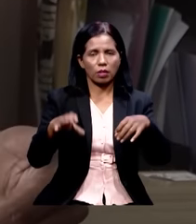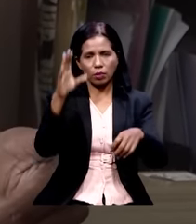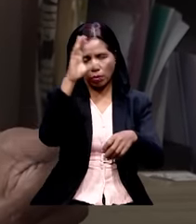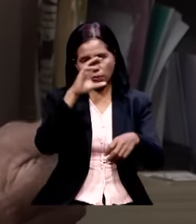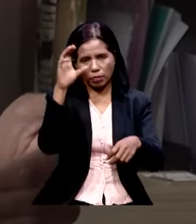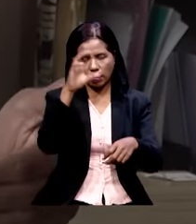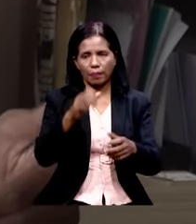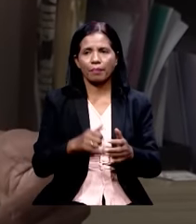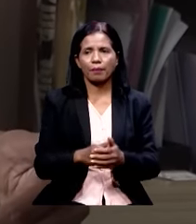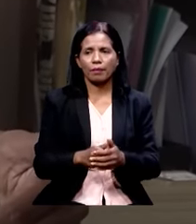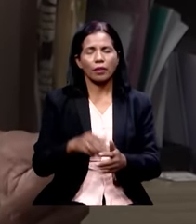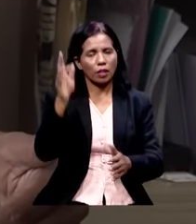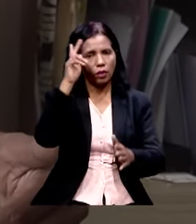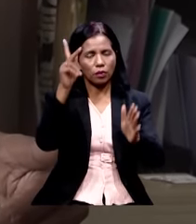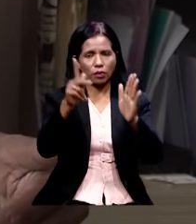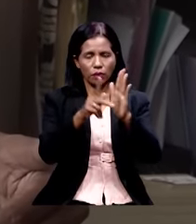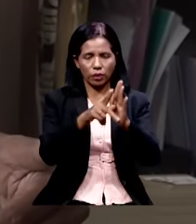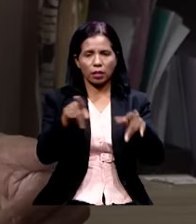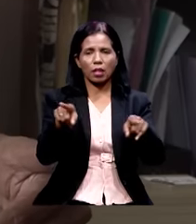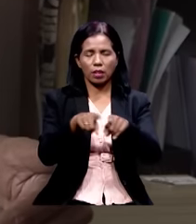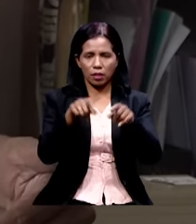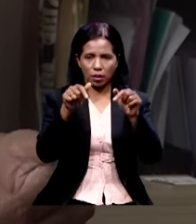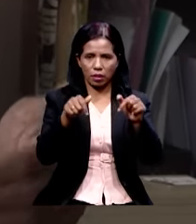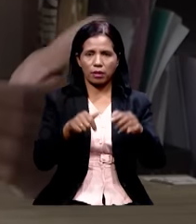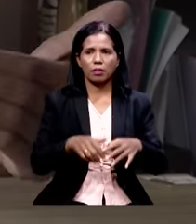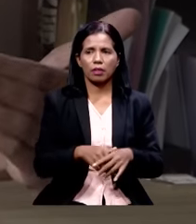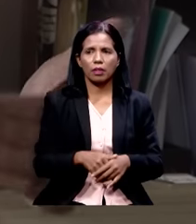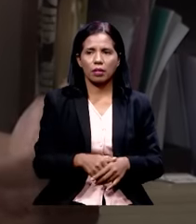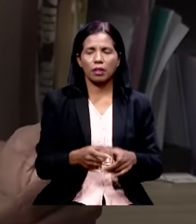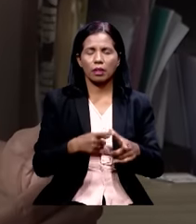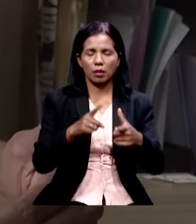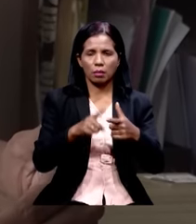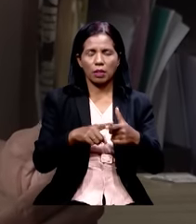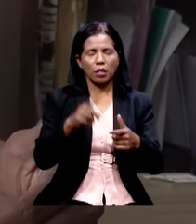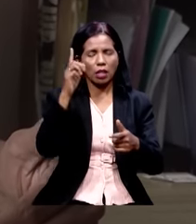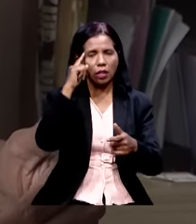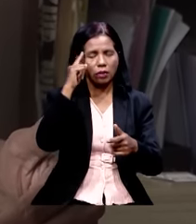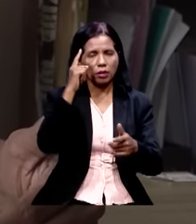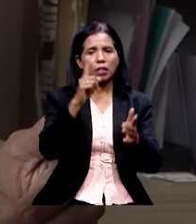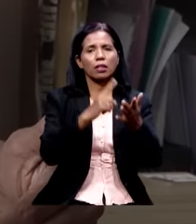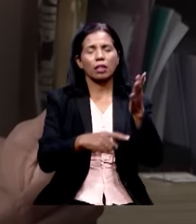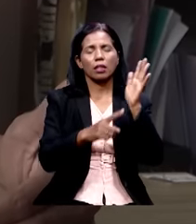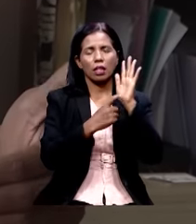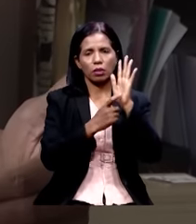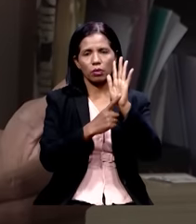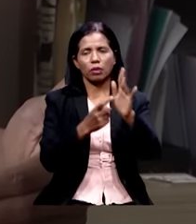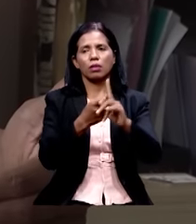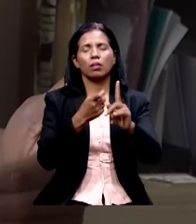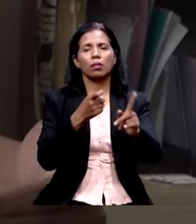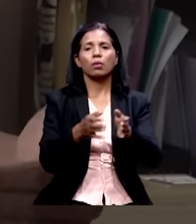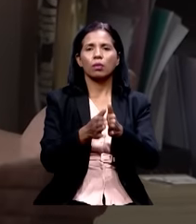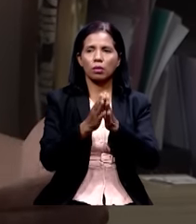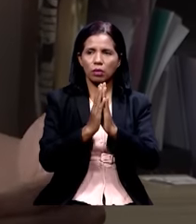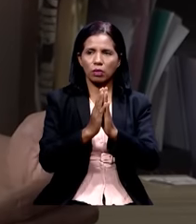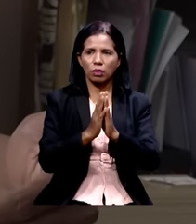tuir, a foto será essa nene, a. Pois intenção sair de publicação, né? Usa tu pela ia